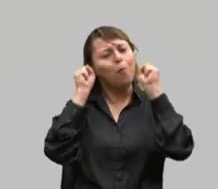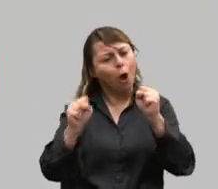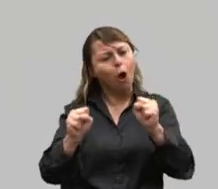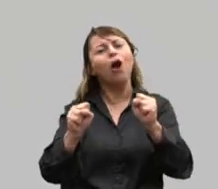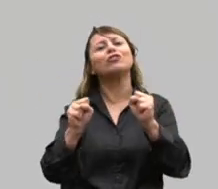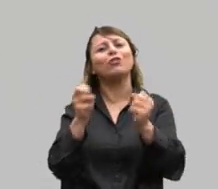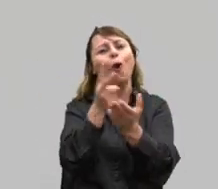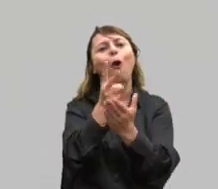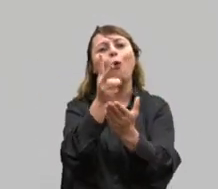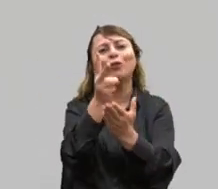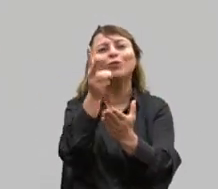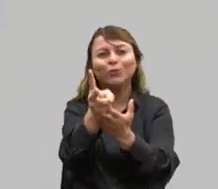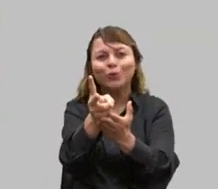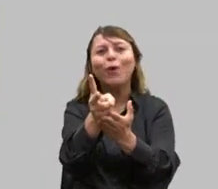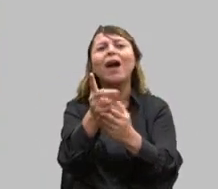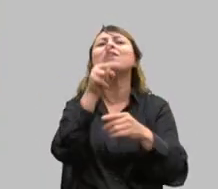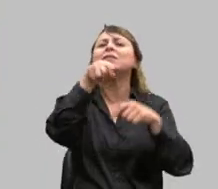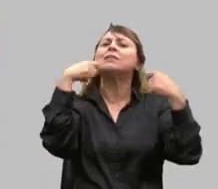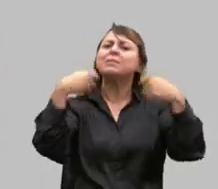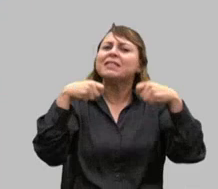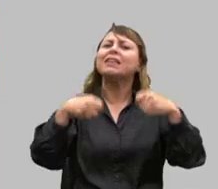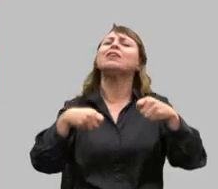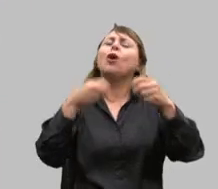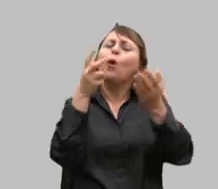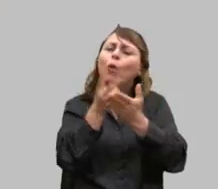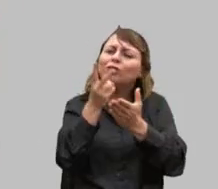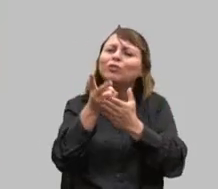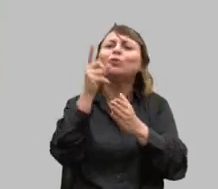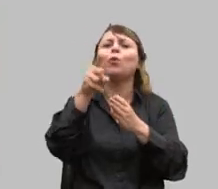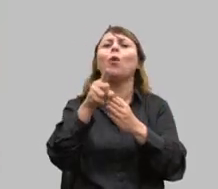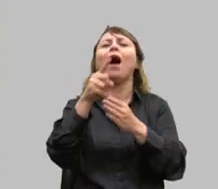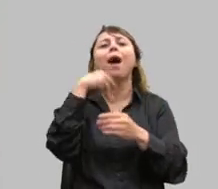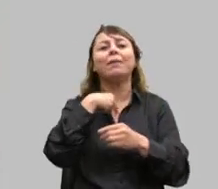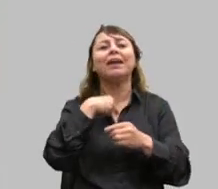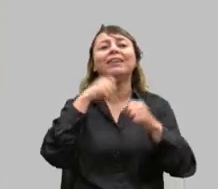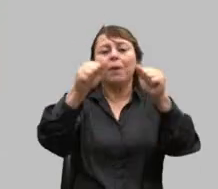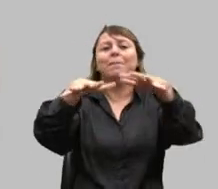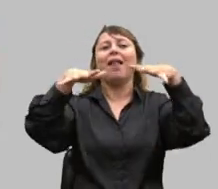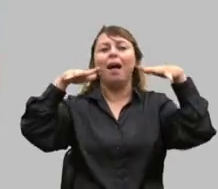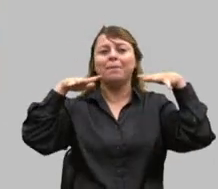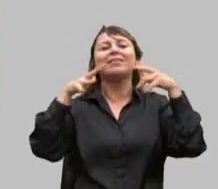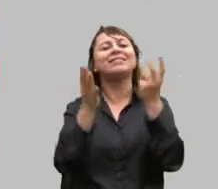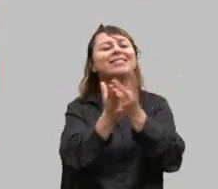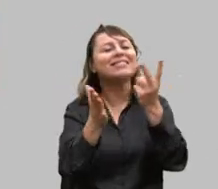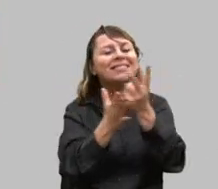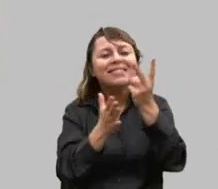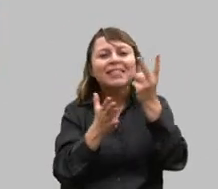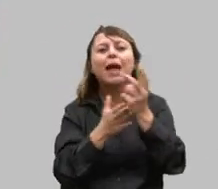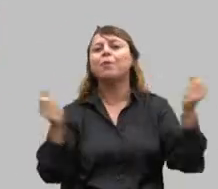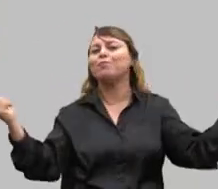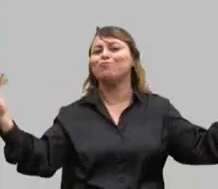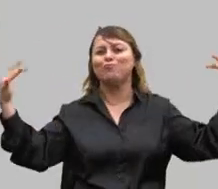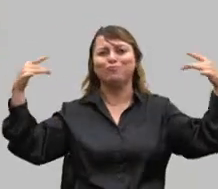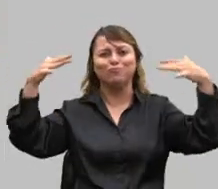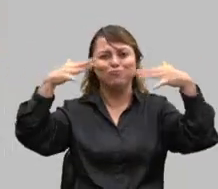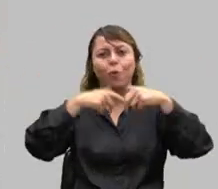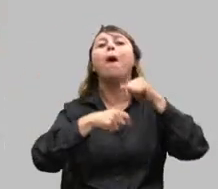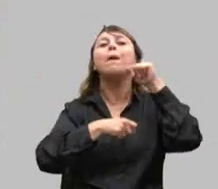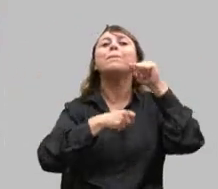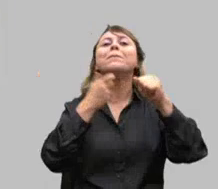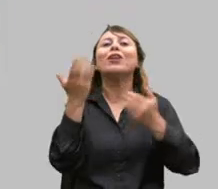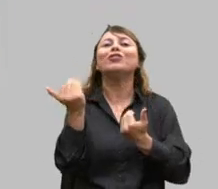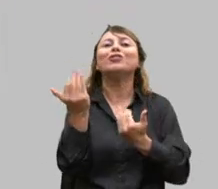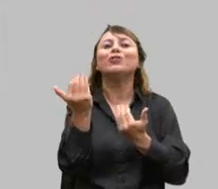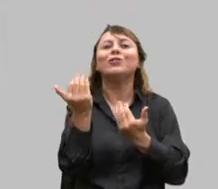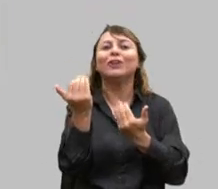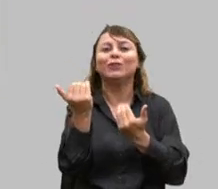e a gente precisa que vocês sigam esse caminho para que o Parlamento seja cada vez mais povoado por essa juventude que é tão plural